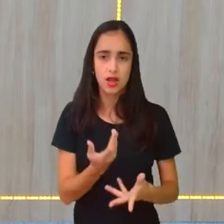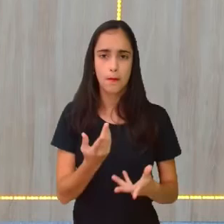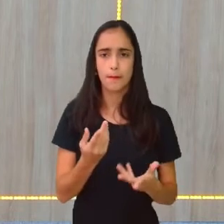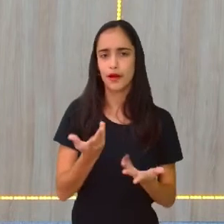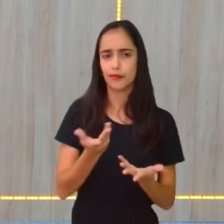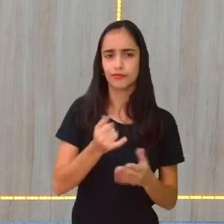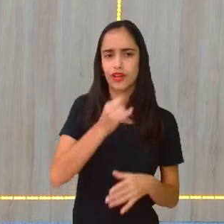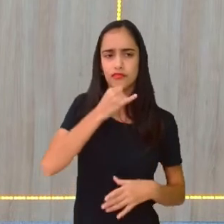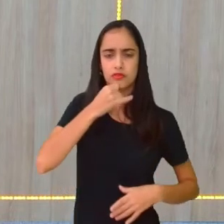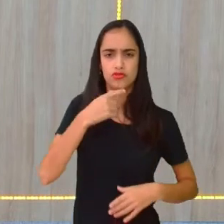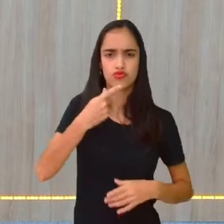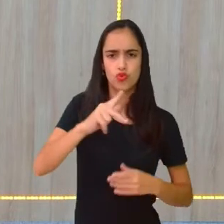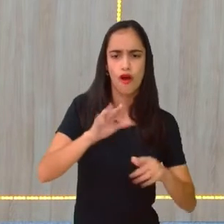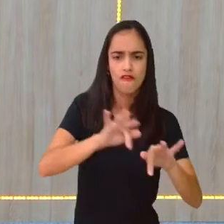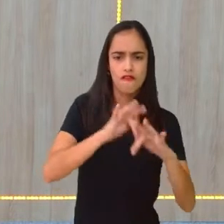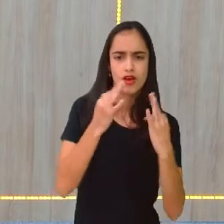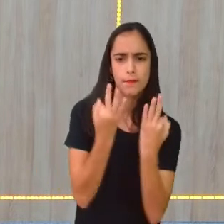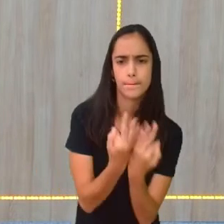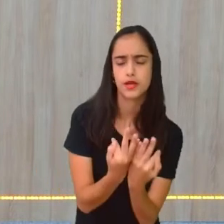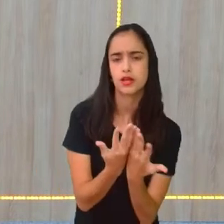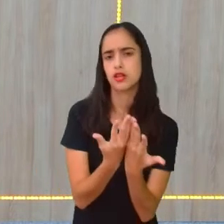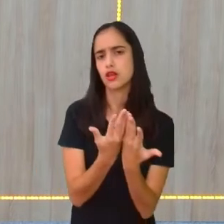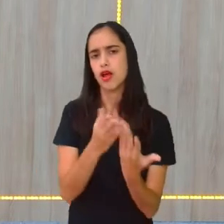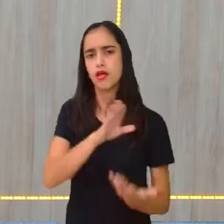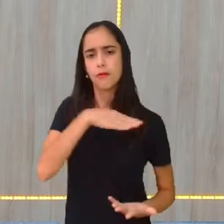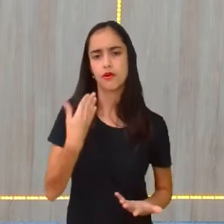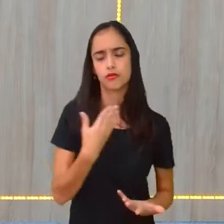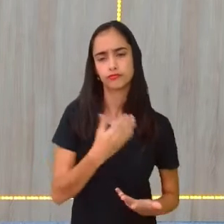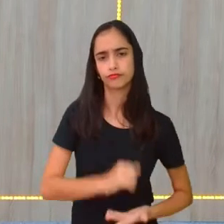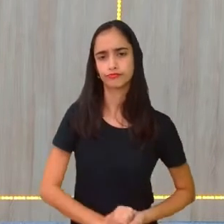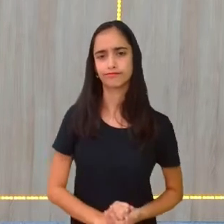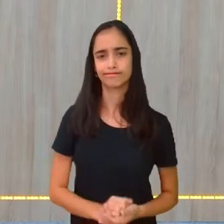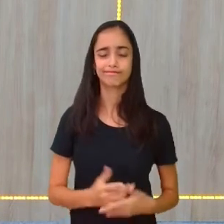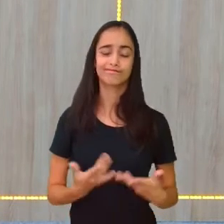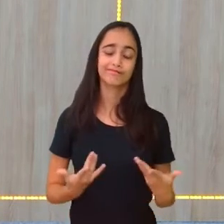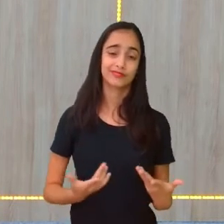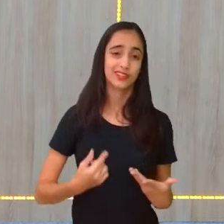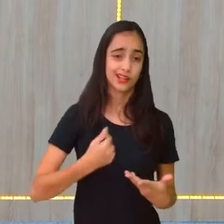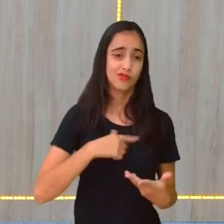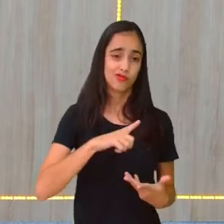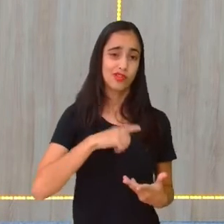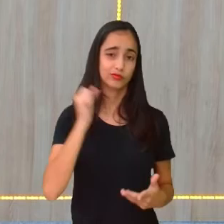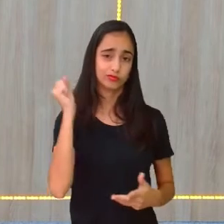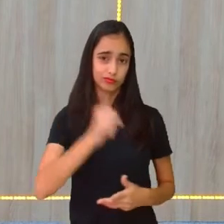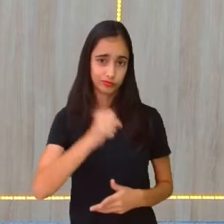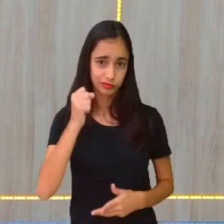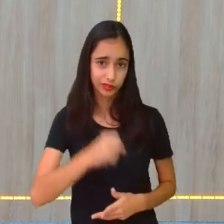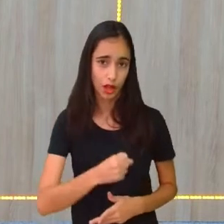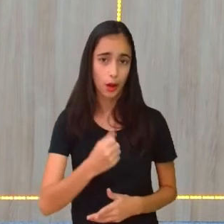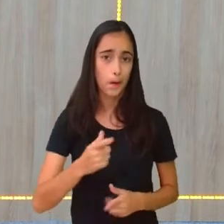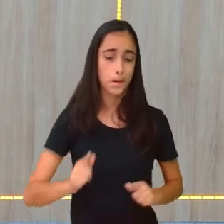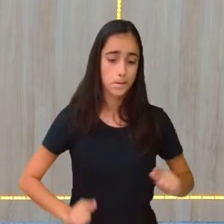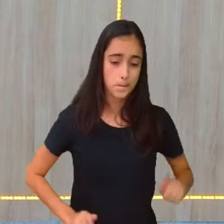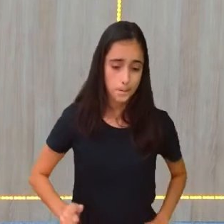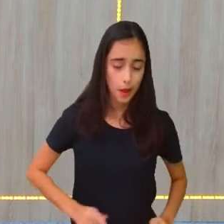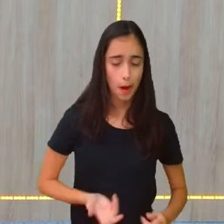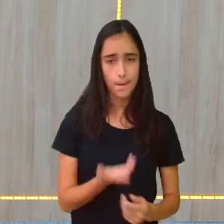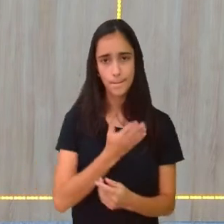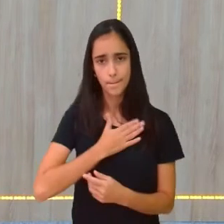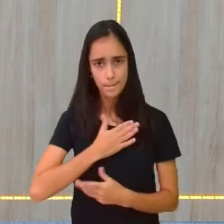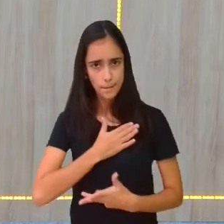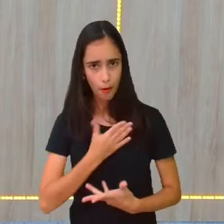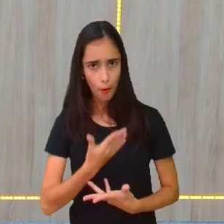é claro, eu tenho um parente que já foi inclusive assassinado, um primo que foi